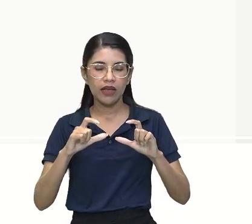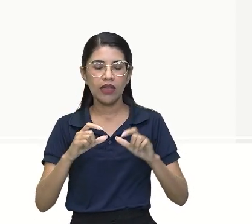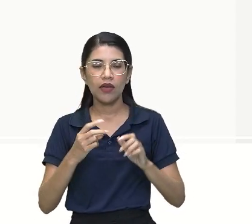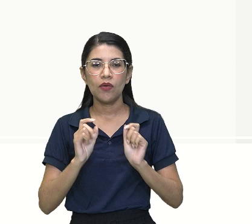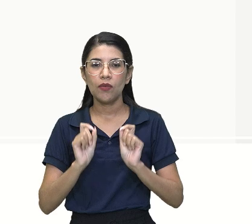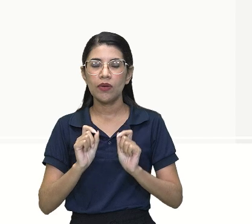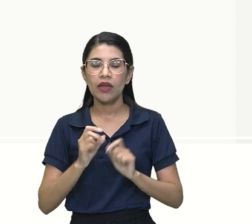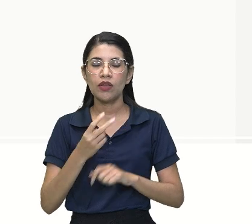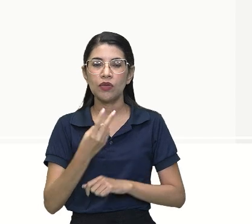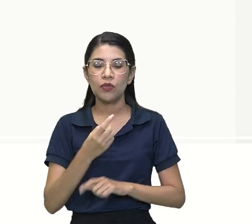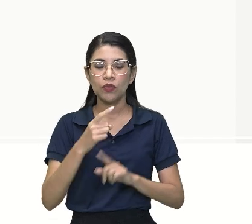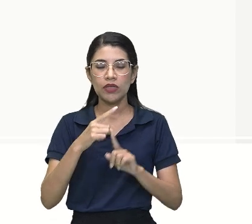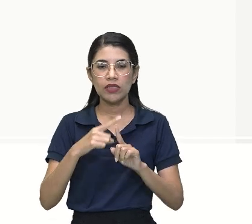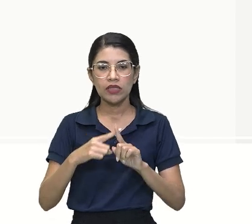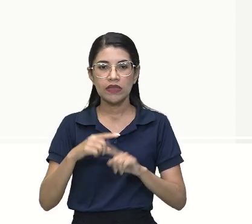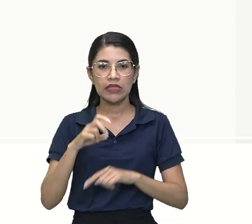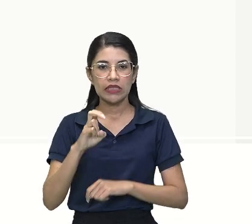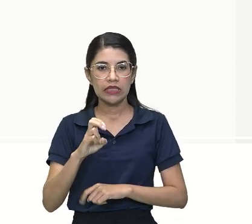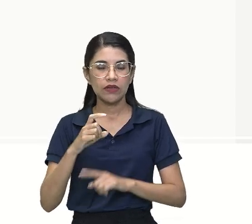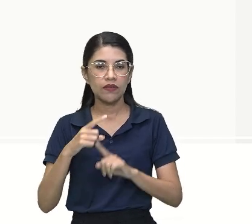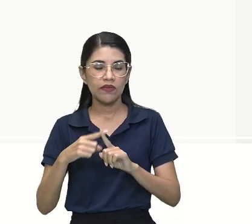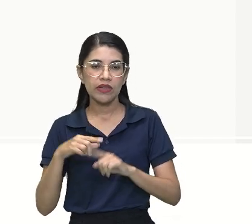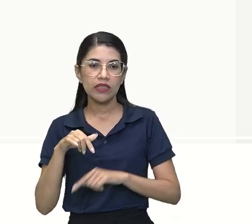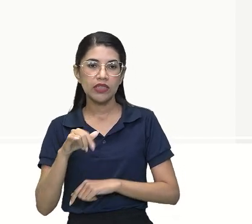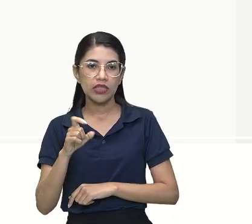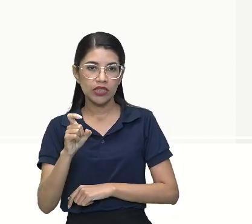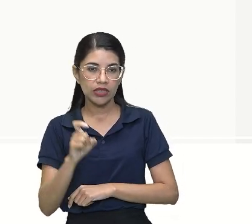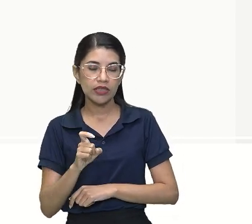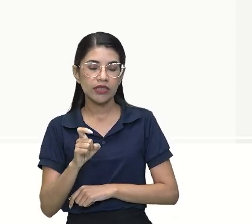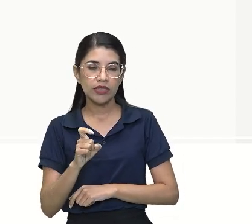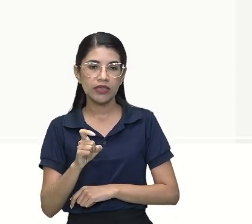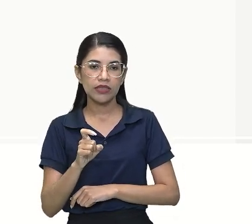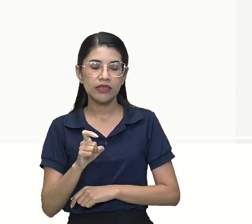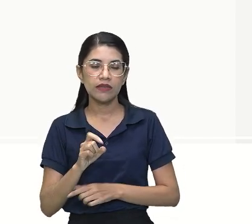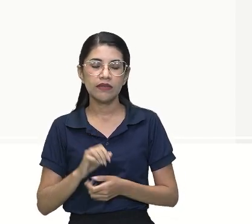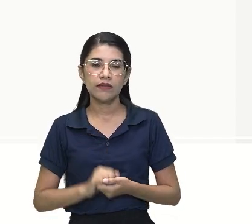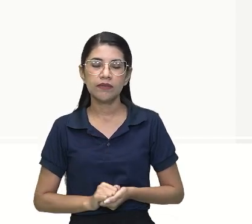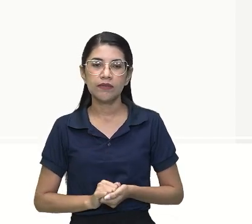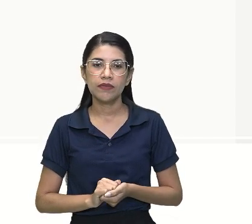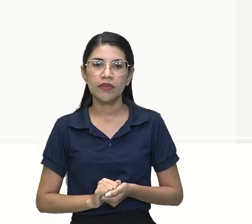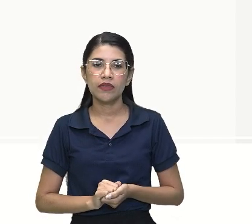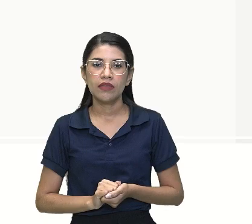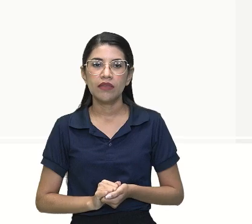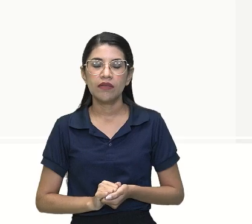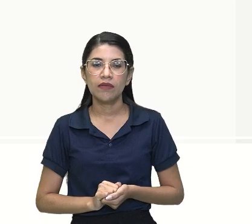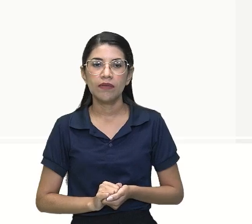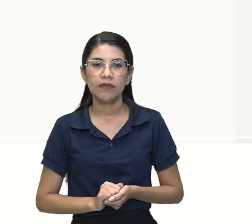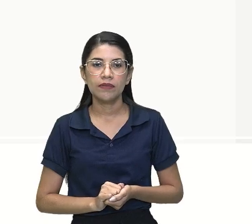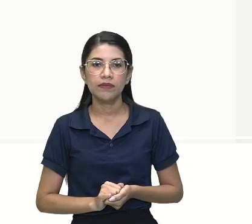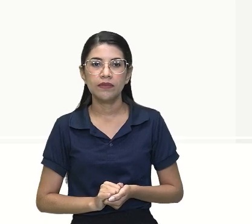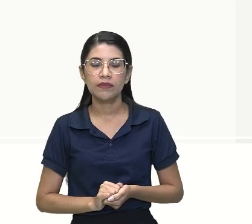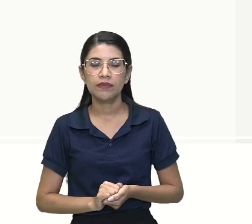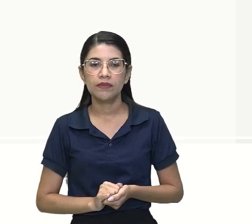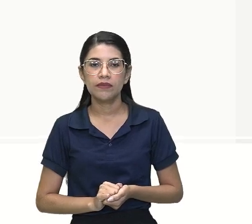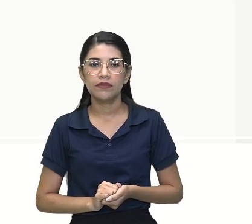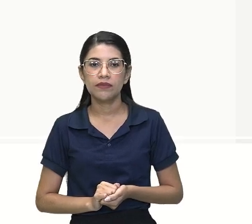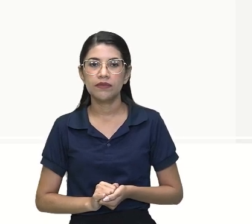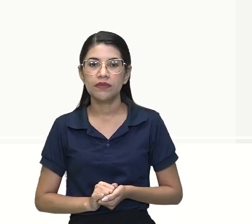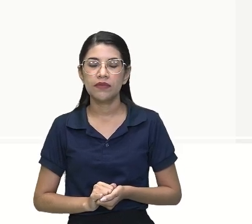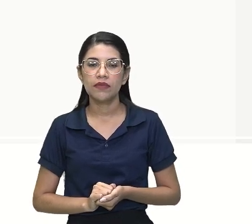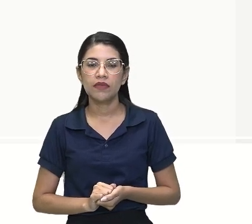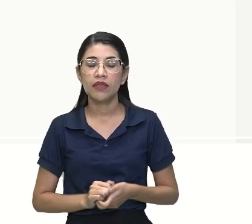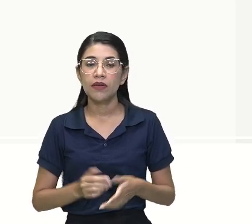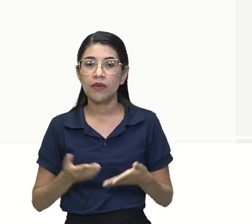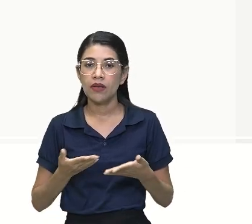vezes 5 vezes x, né? Ele não é 2 vezes o primeiro termo vezes o segundo termo, tá? Então aqui